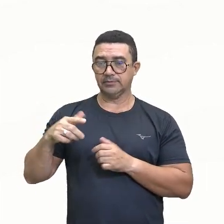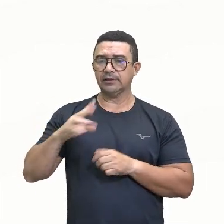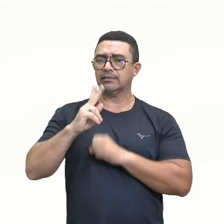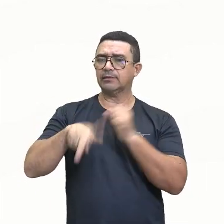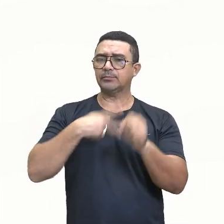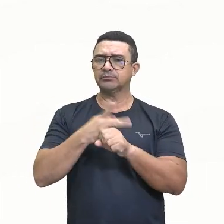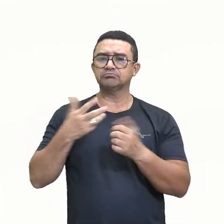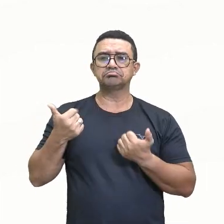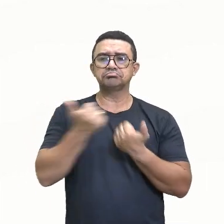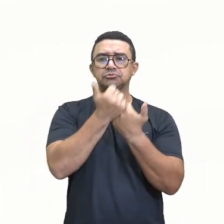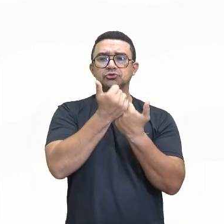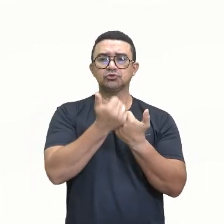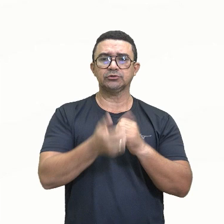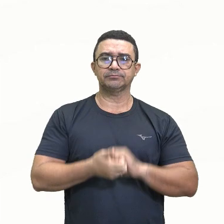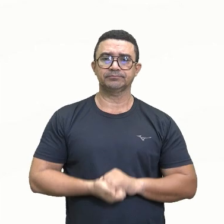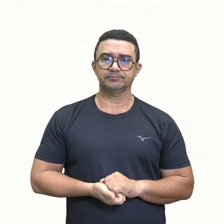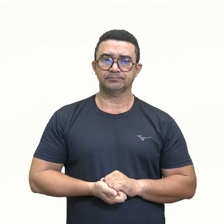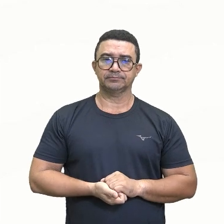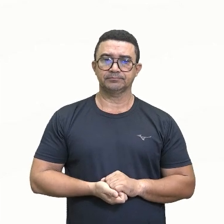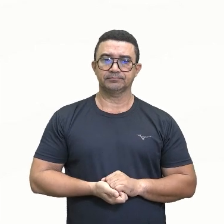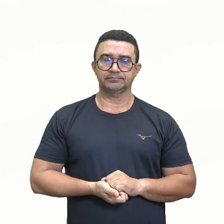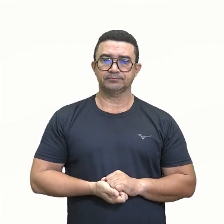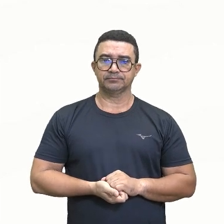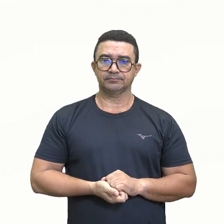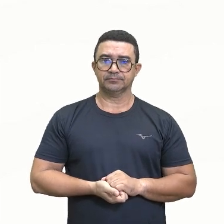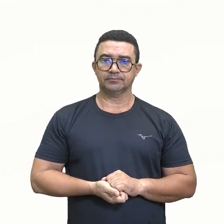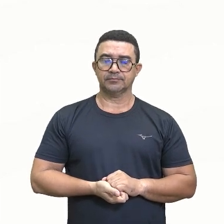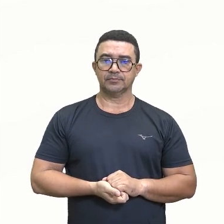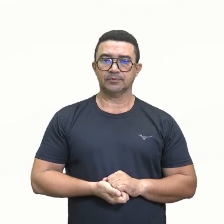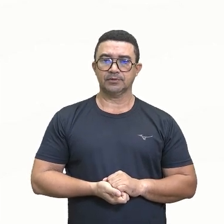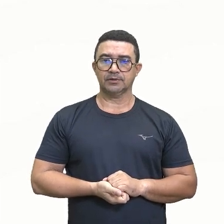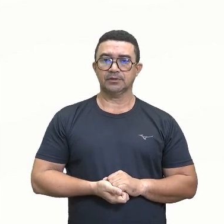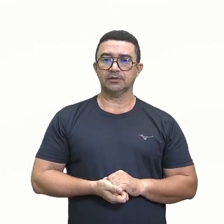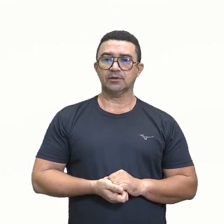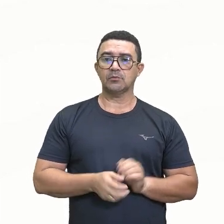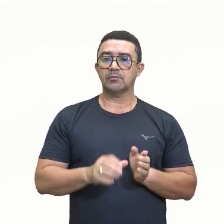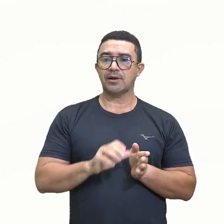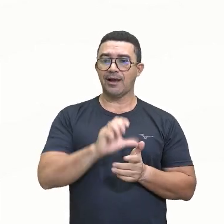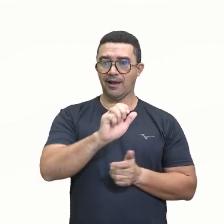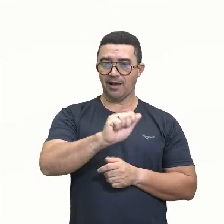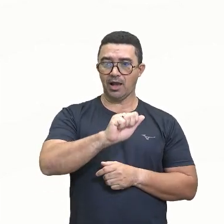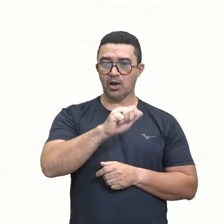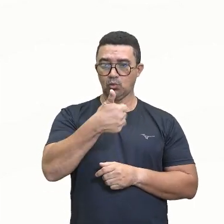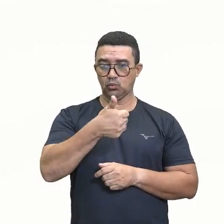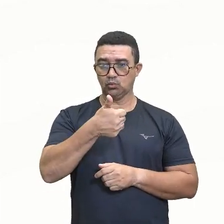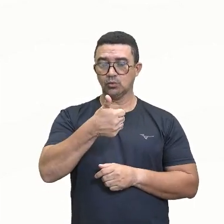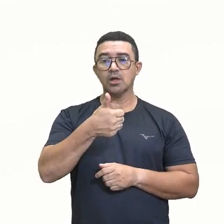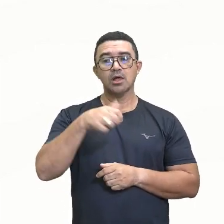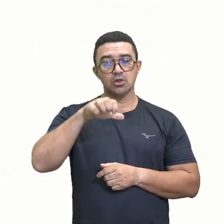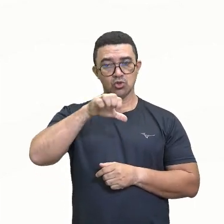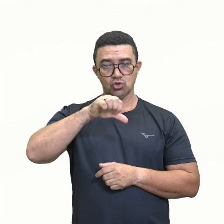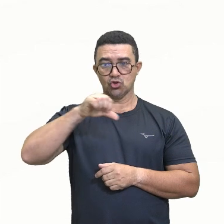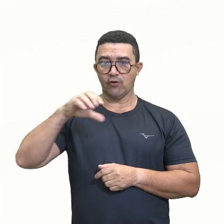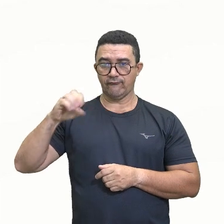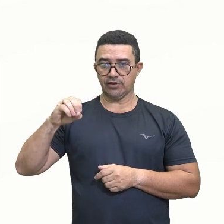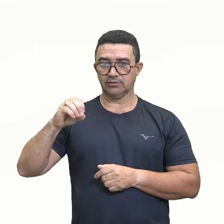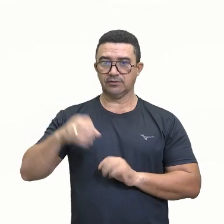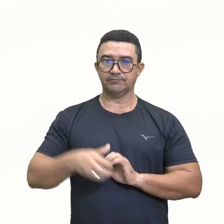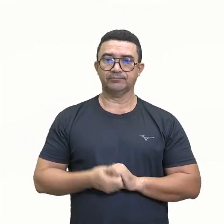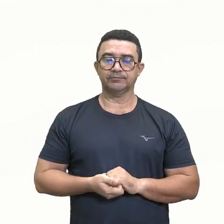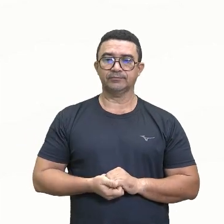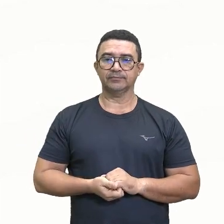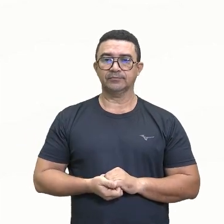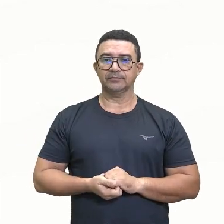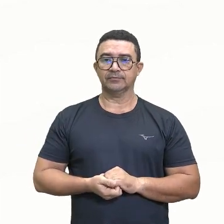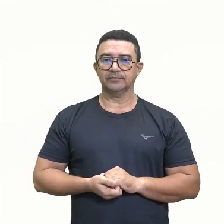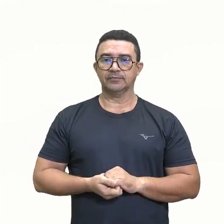expressão. Substituindo, então, nós temos primeiro termo 90 sobre 1 menos a razão, ou seja,